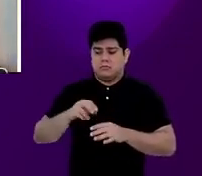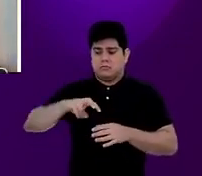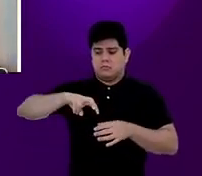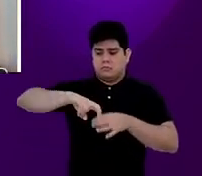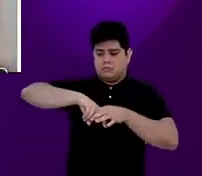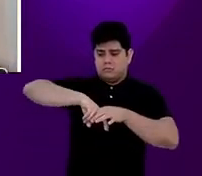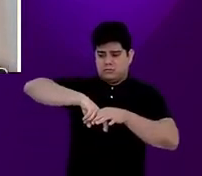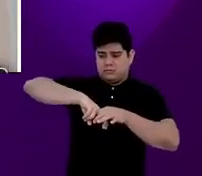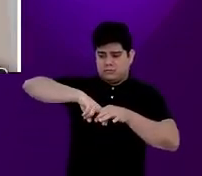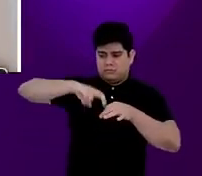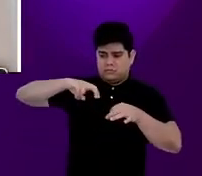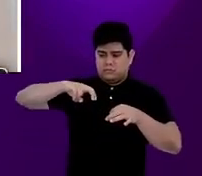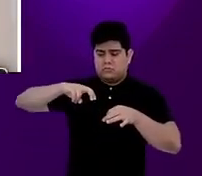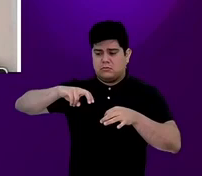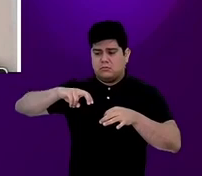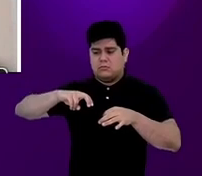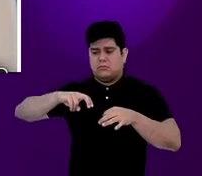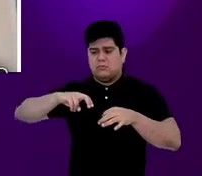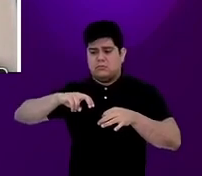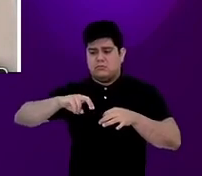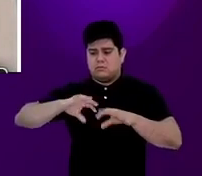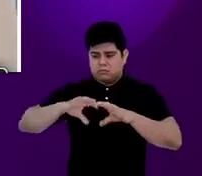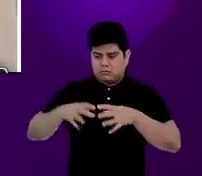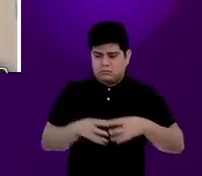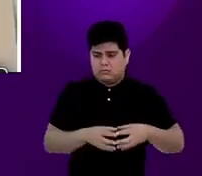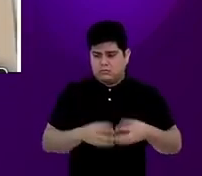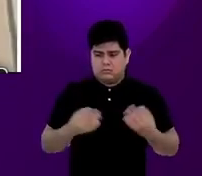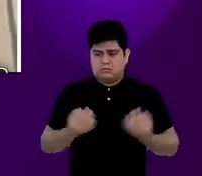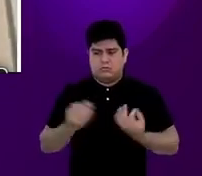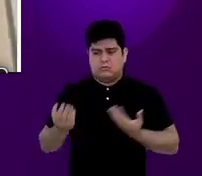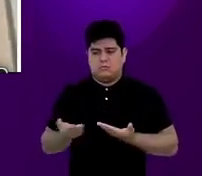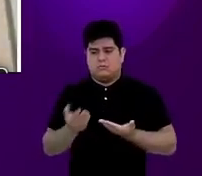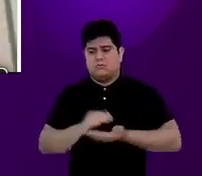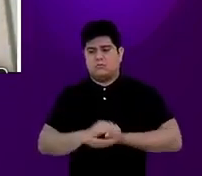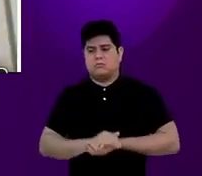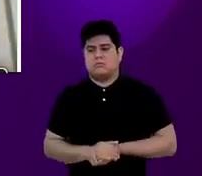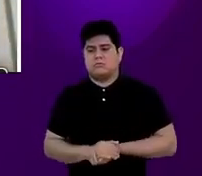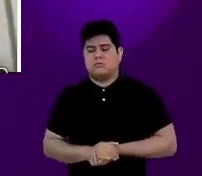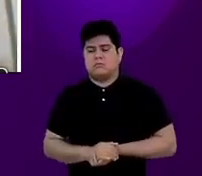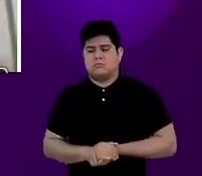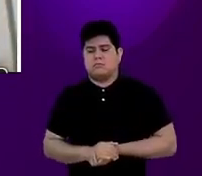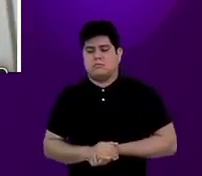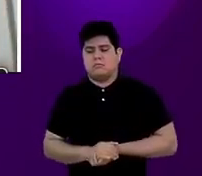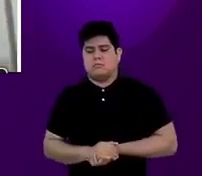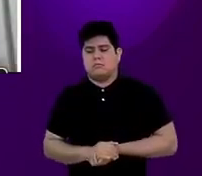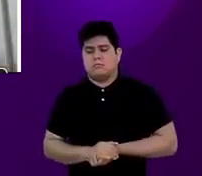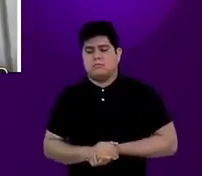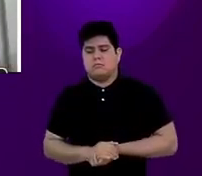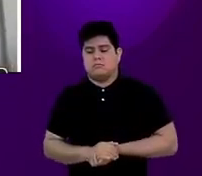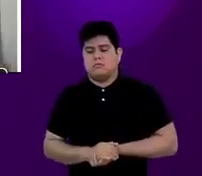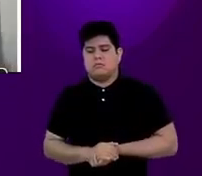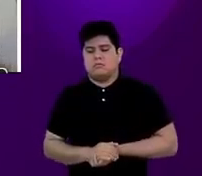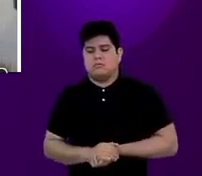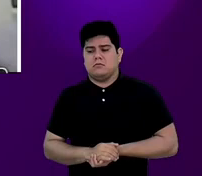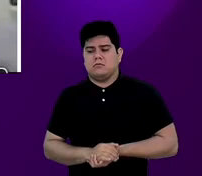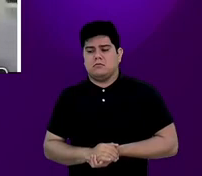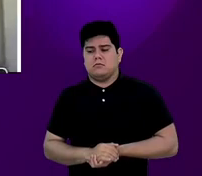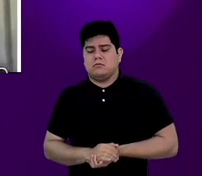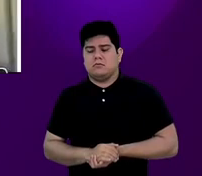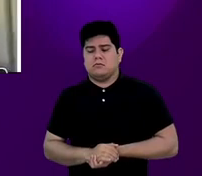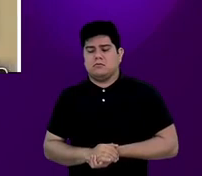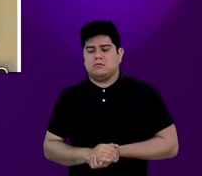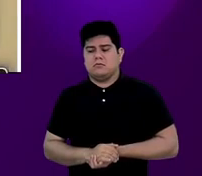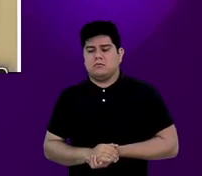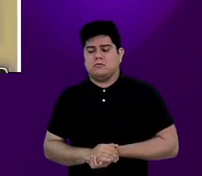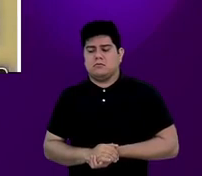anastomose do intestino com a uretra aqui perfeita, e a neobexiga aqui de intestino tem um pouco de